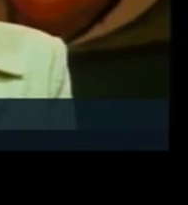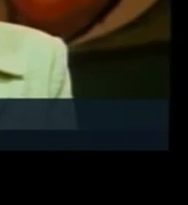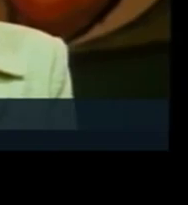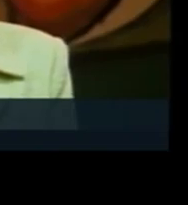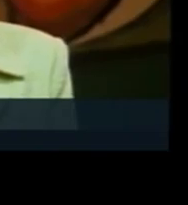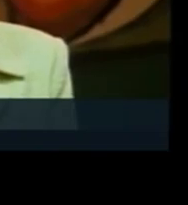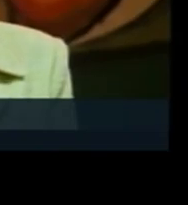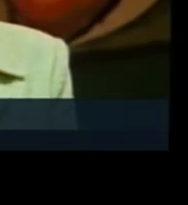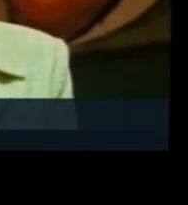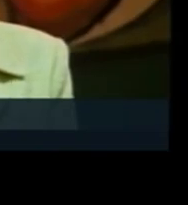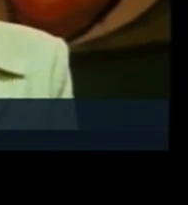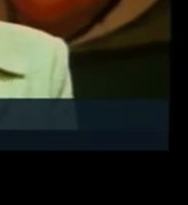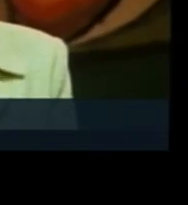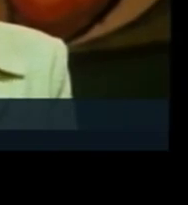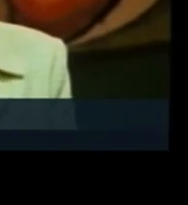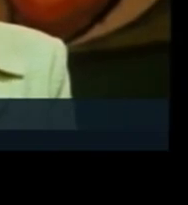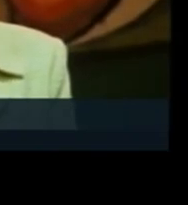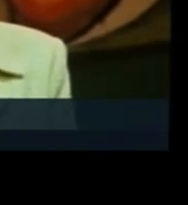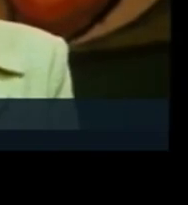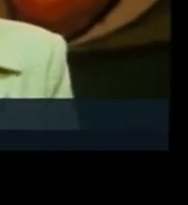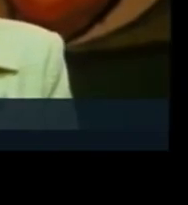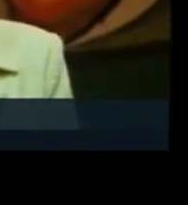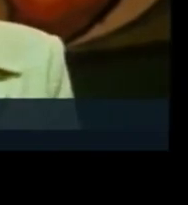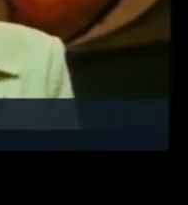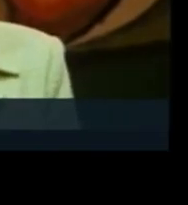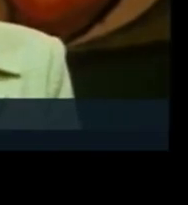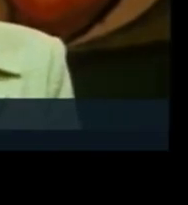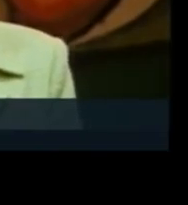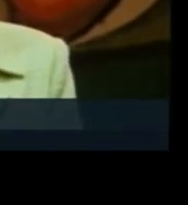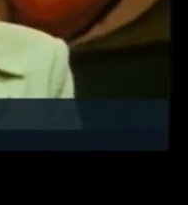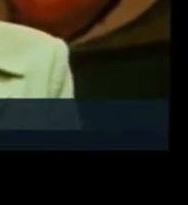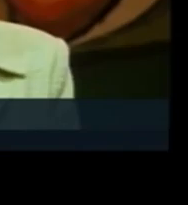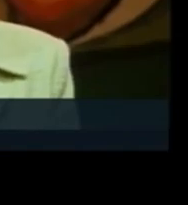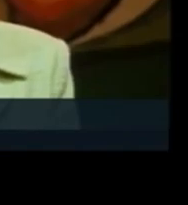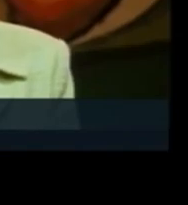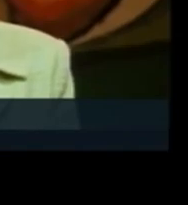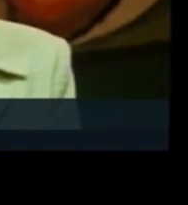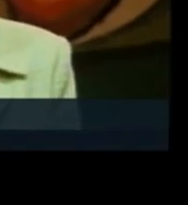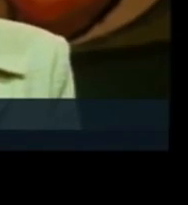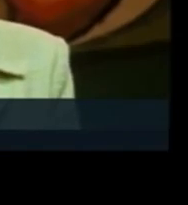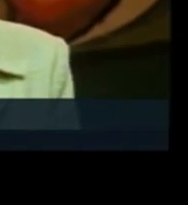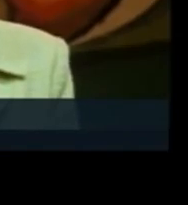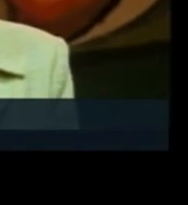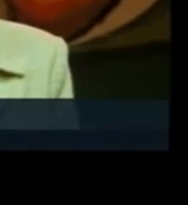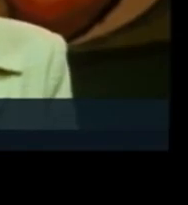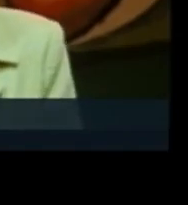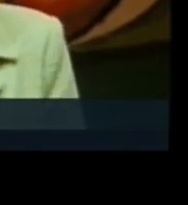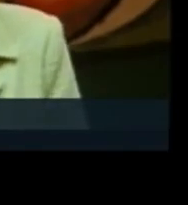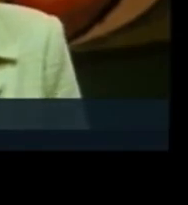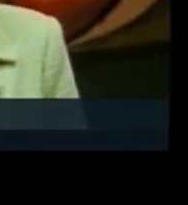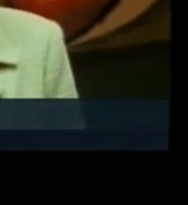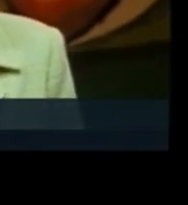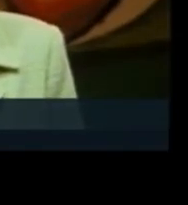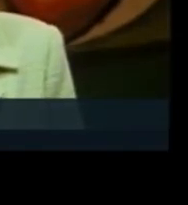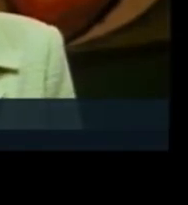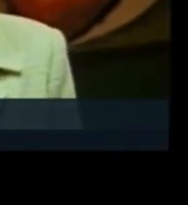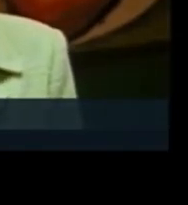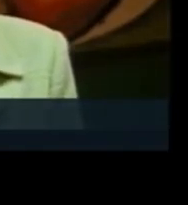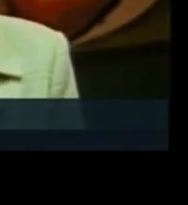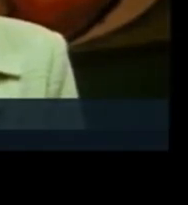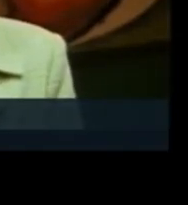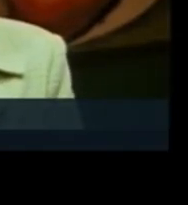4 a 7 de junho, onde nós vamos debater todos esses temas e que a importância da presença indígena, a